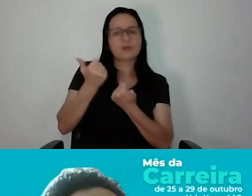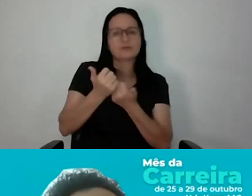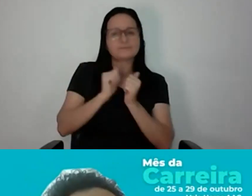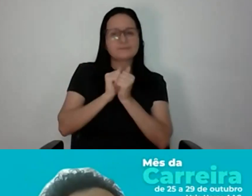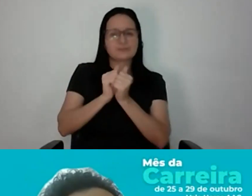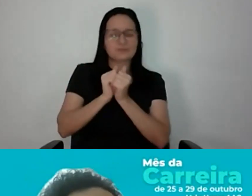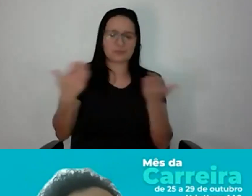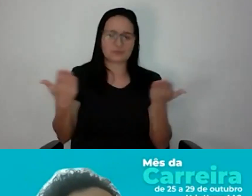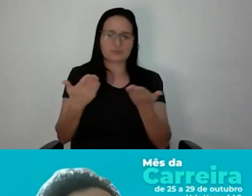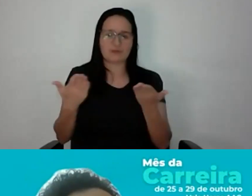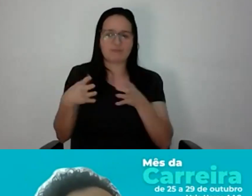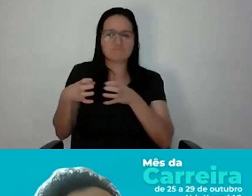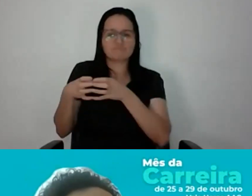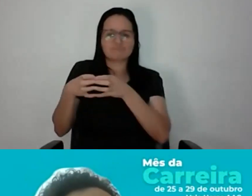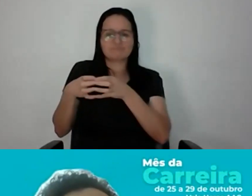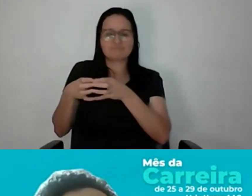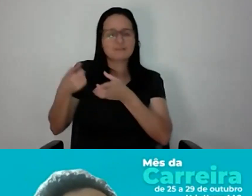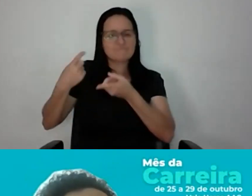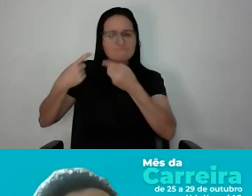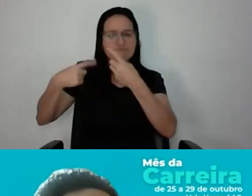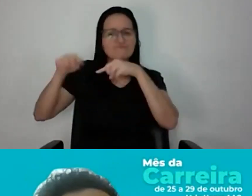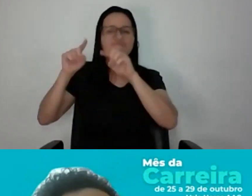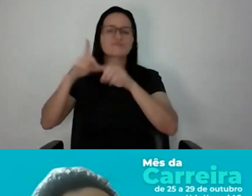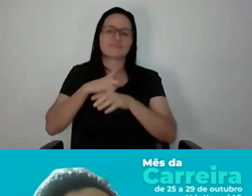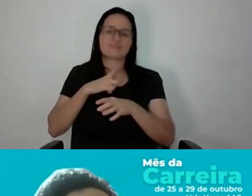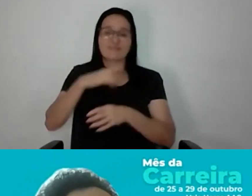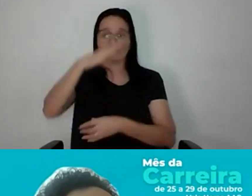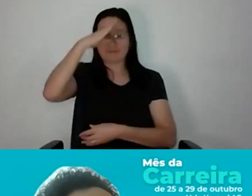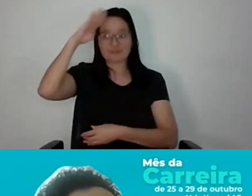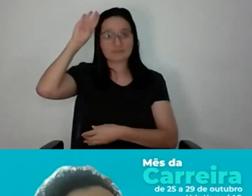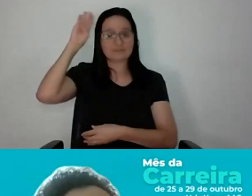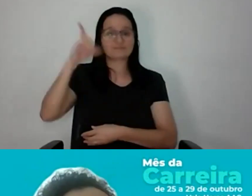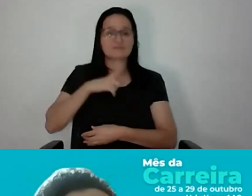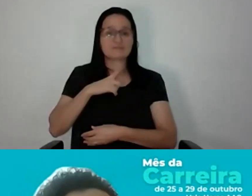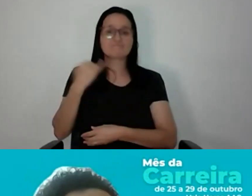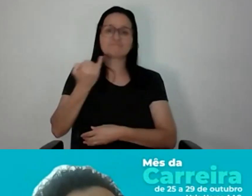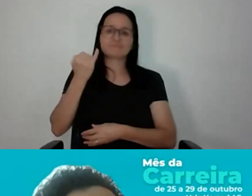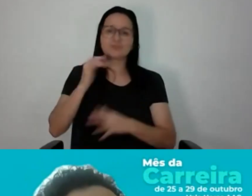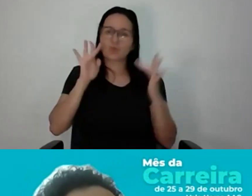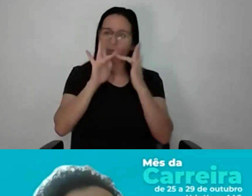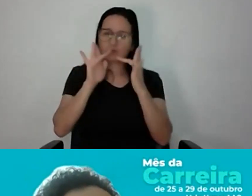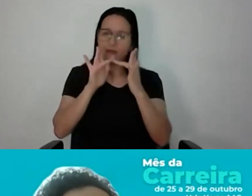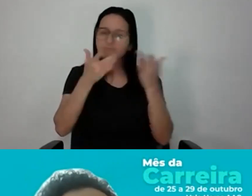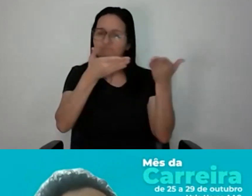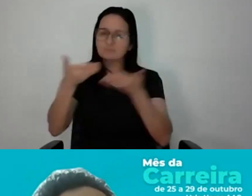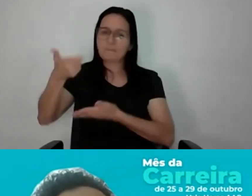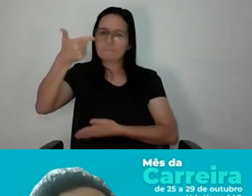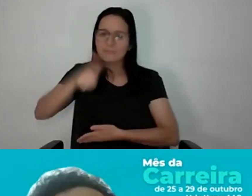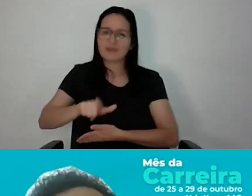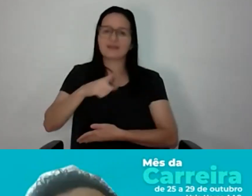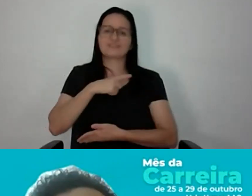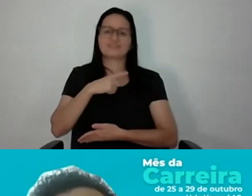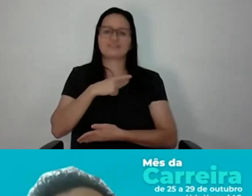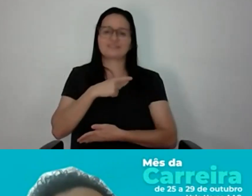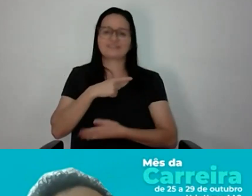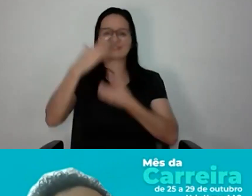com o setor de carreiras e o setor acadêmico, né? De grande relevância, a gente espera poder manter esse contato e convidá-la para outros momentos. E agradecer ao